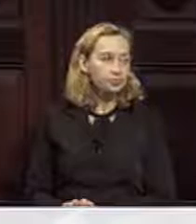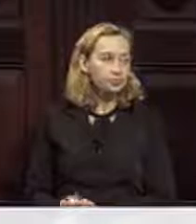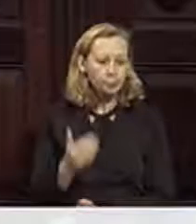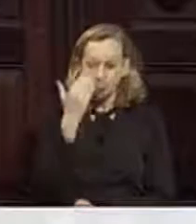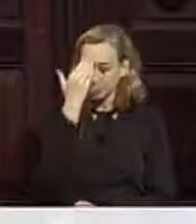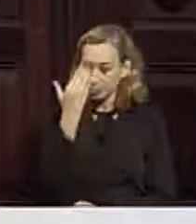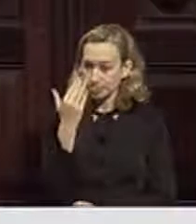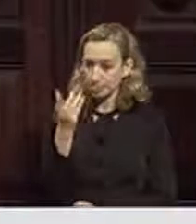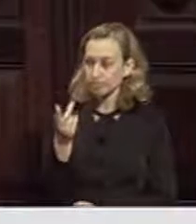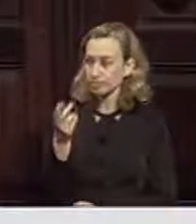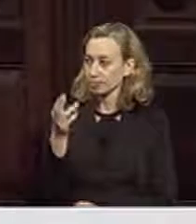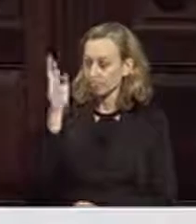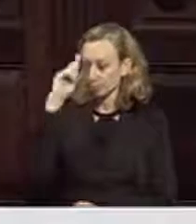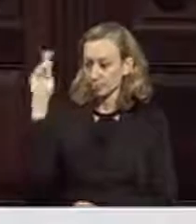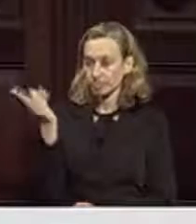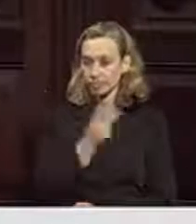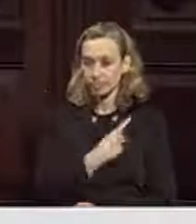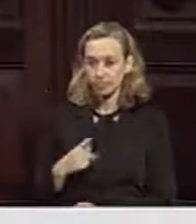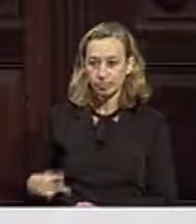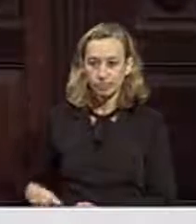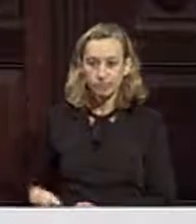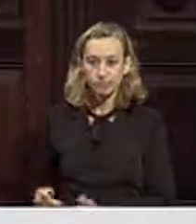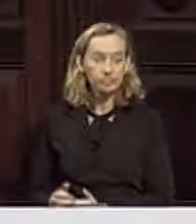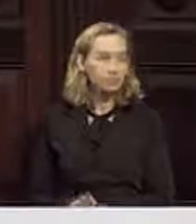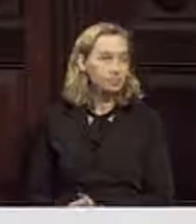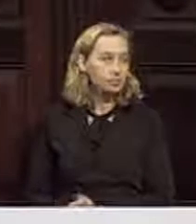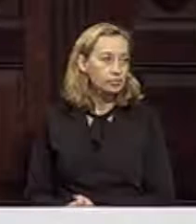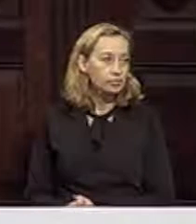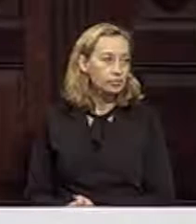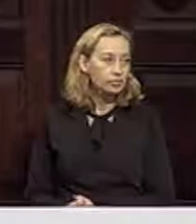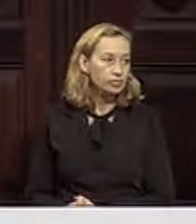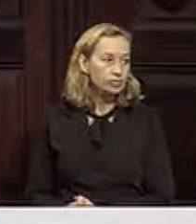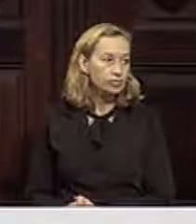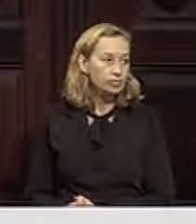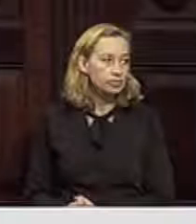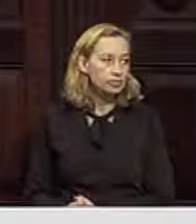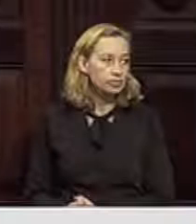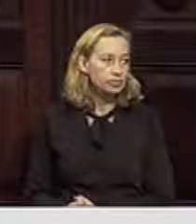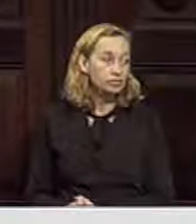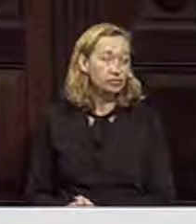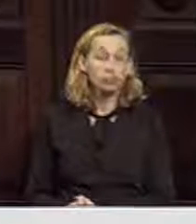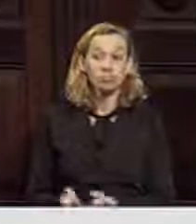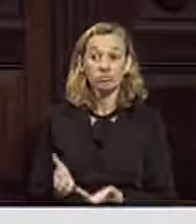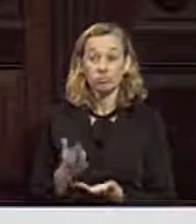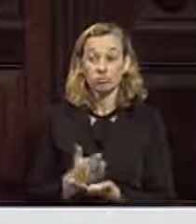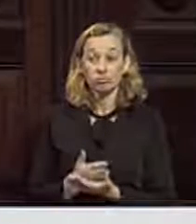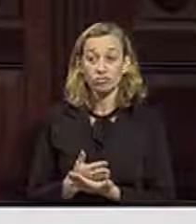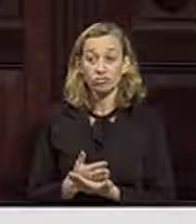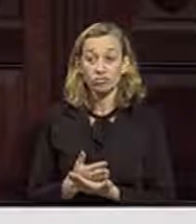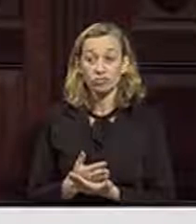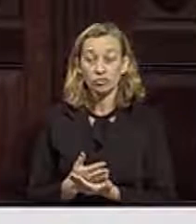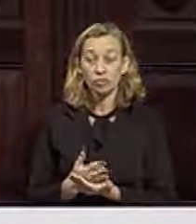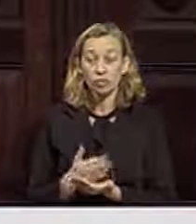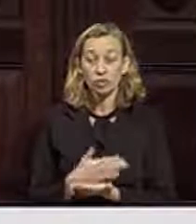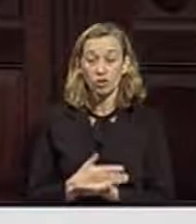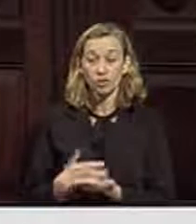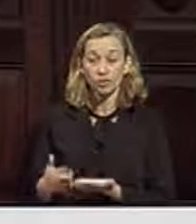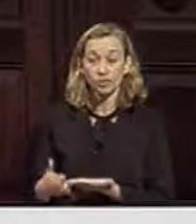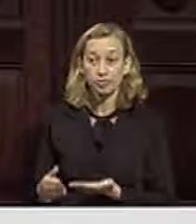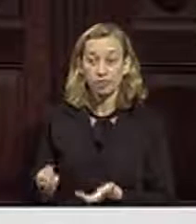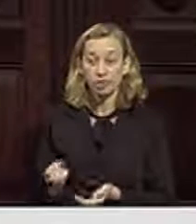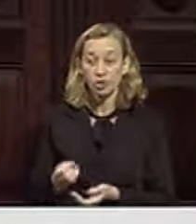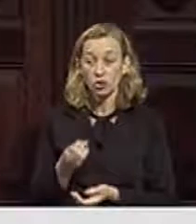Obrigado, senhor presidente. Nem tudo que começa mal precisa terminar mal, né?